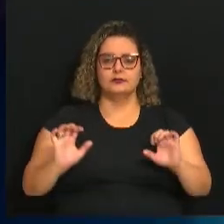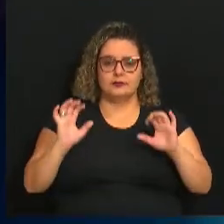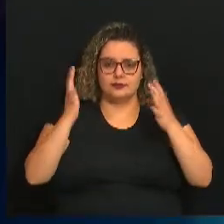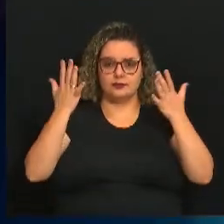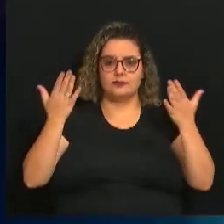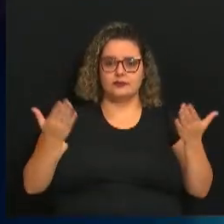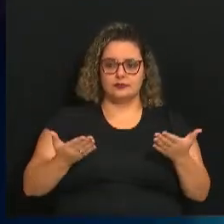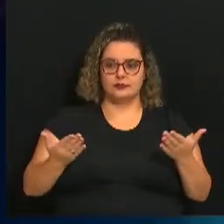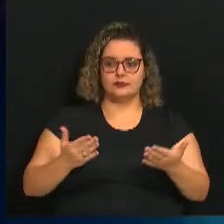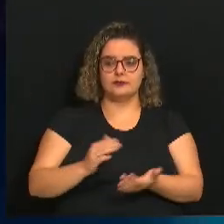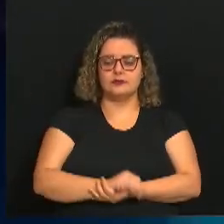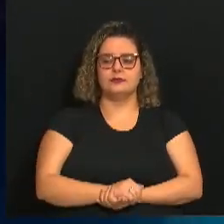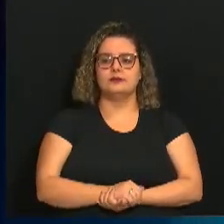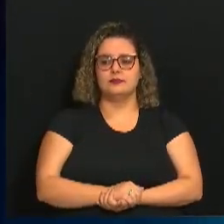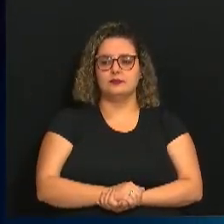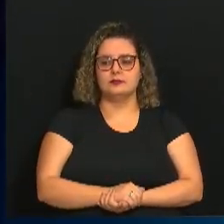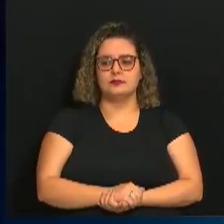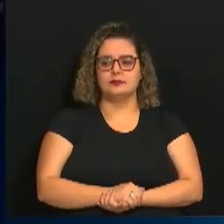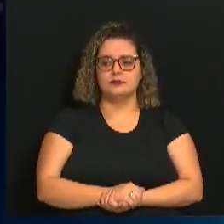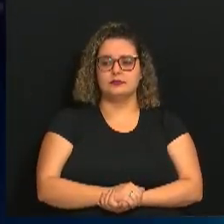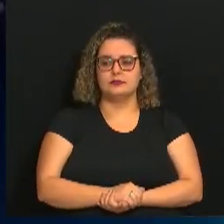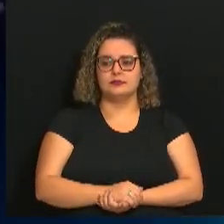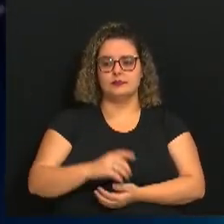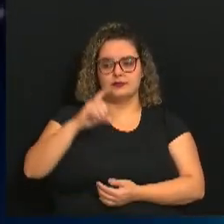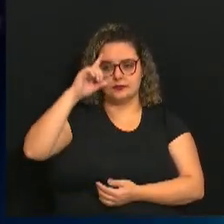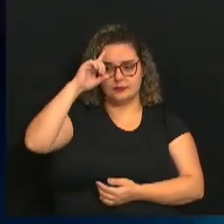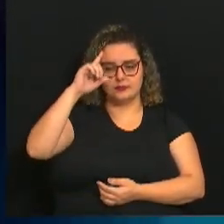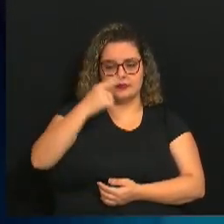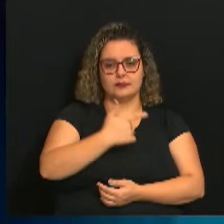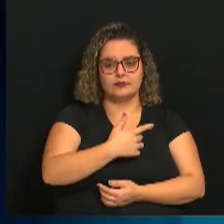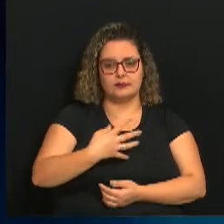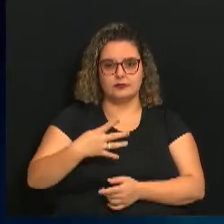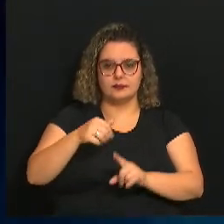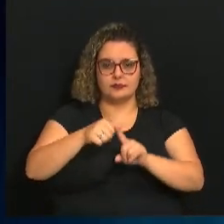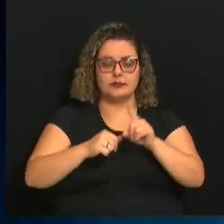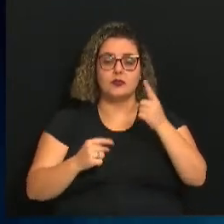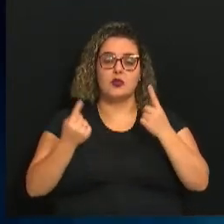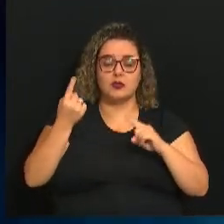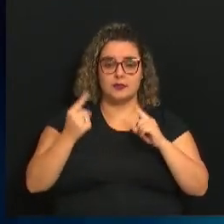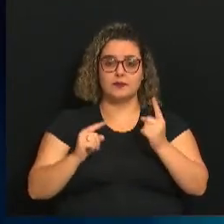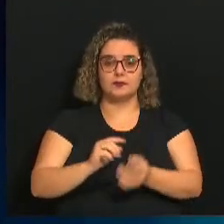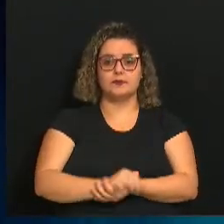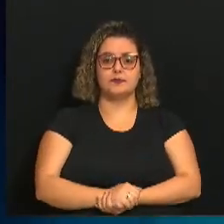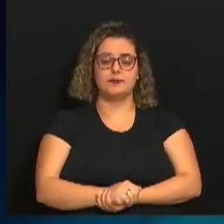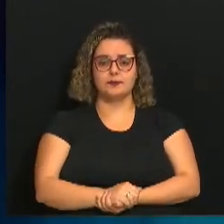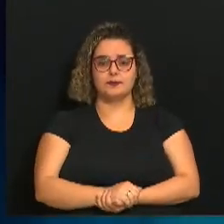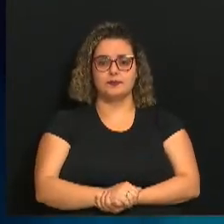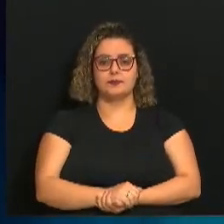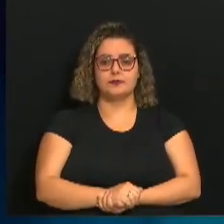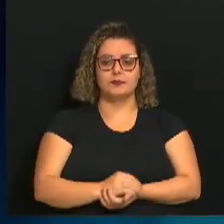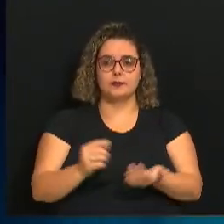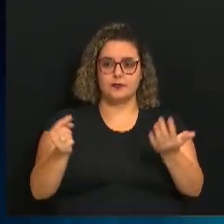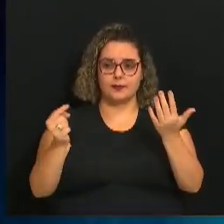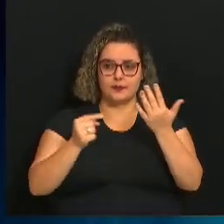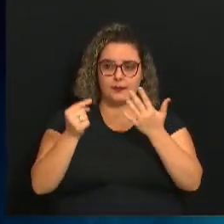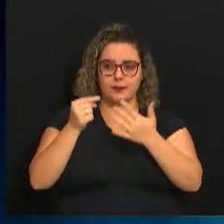no dia 24 de fevereiro. Bom, então vamos lá às questões.